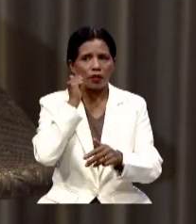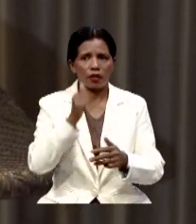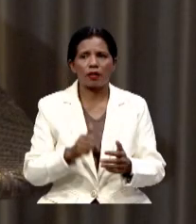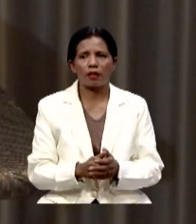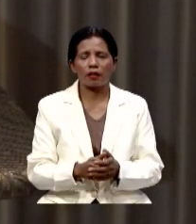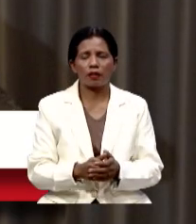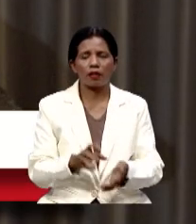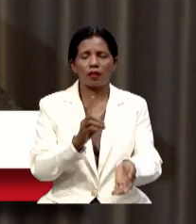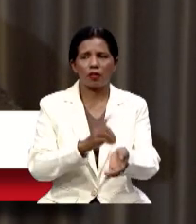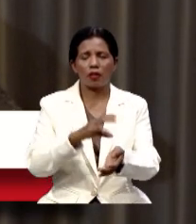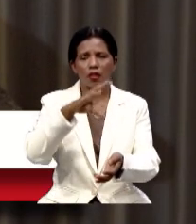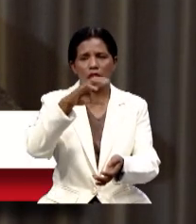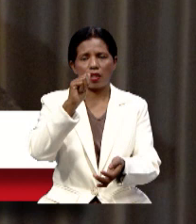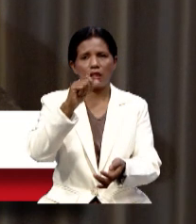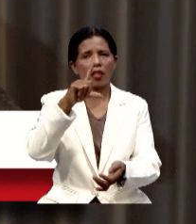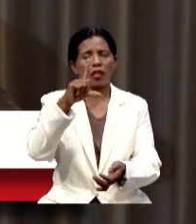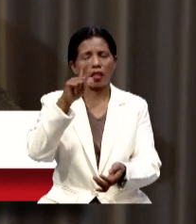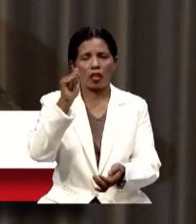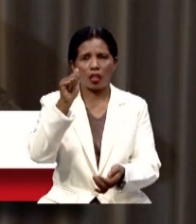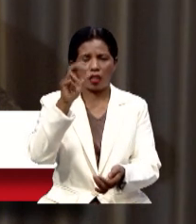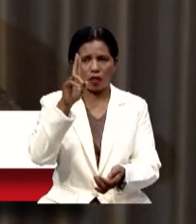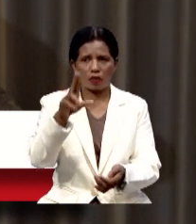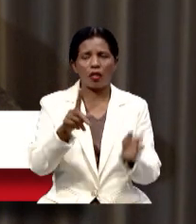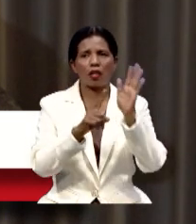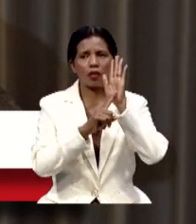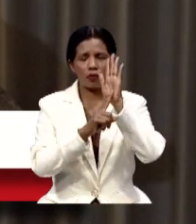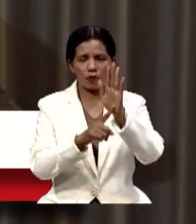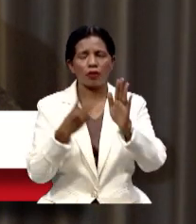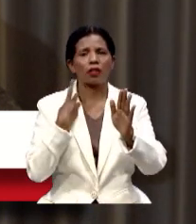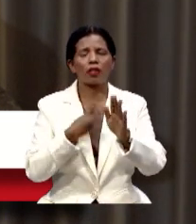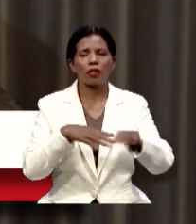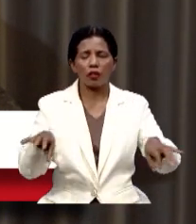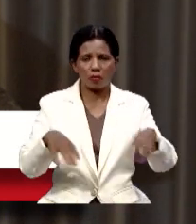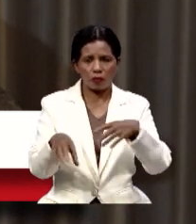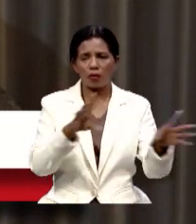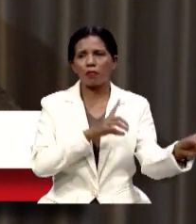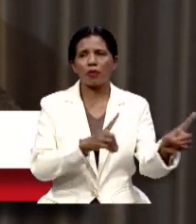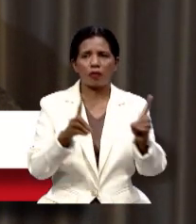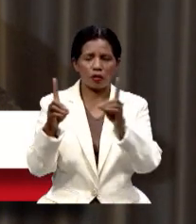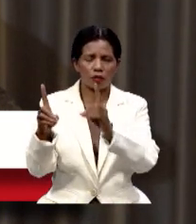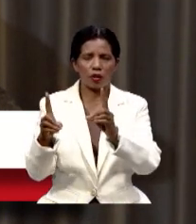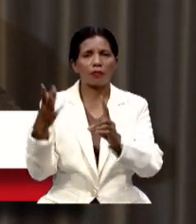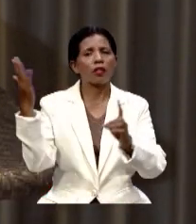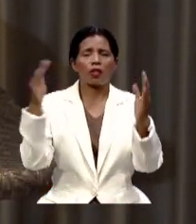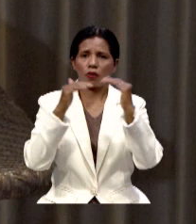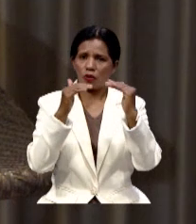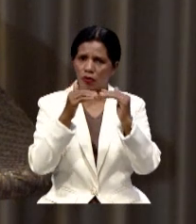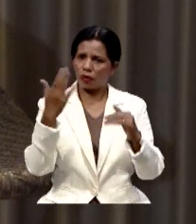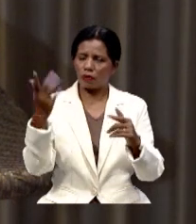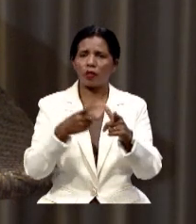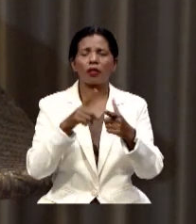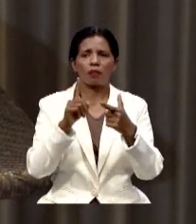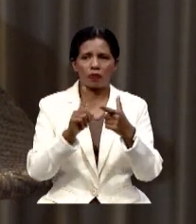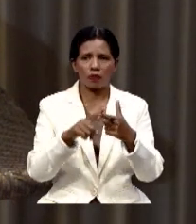Dr. Cao, a Tomos e também progresso ou implementação em roteiro Nerasic, depois de